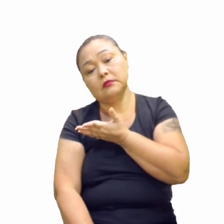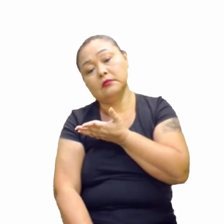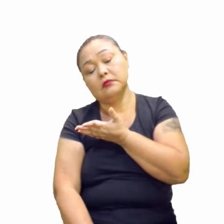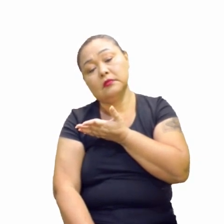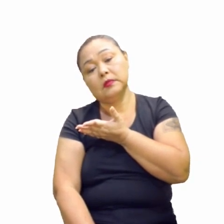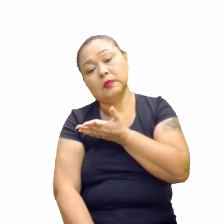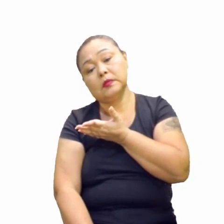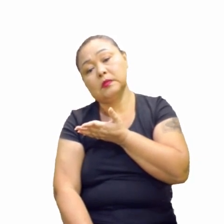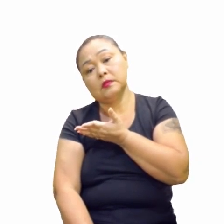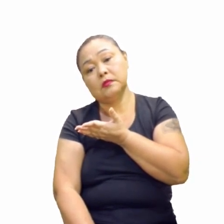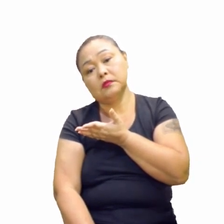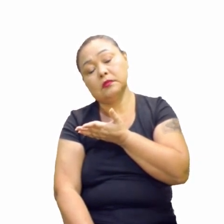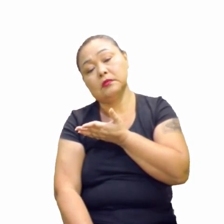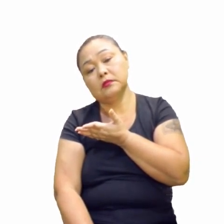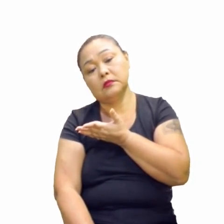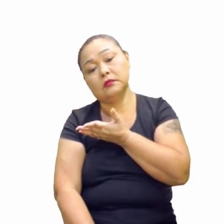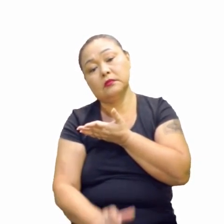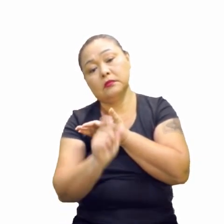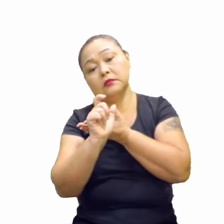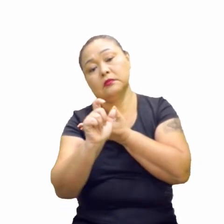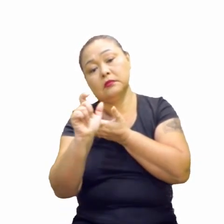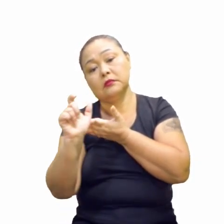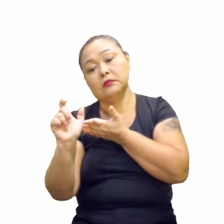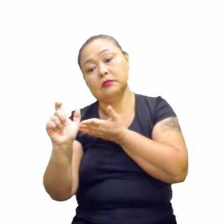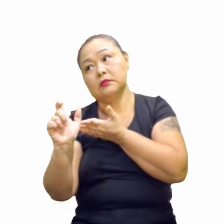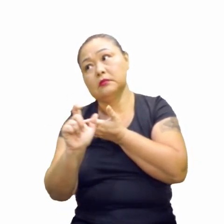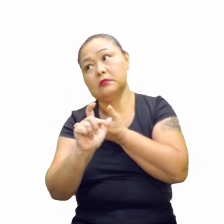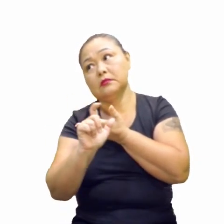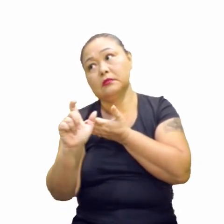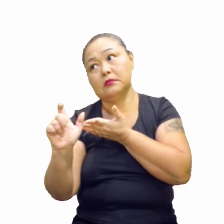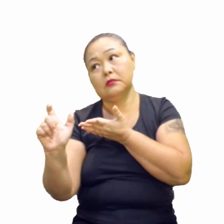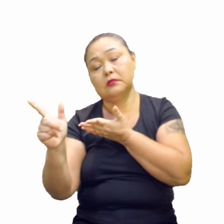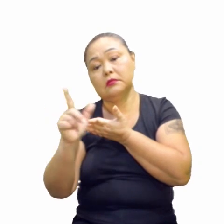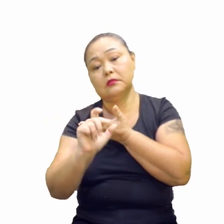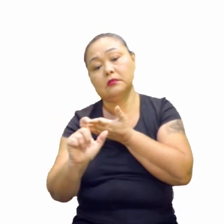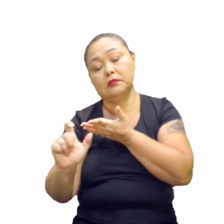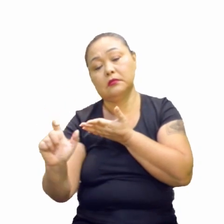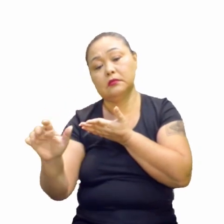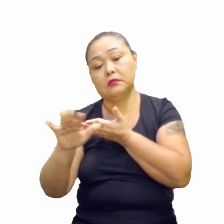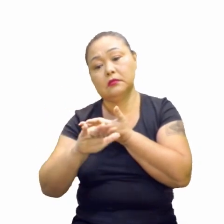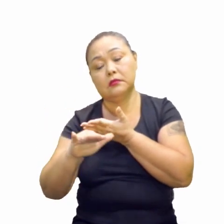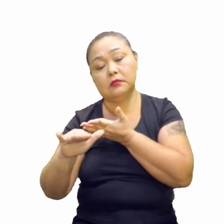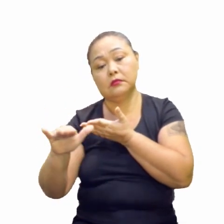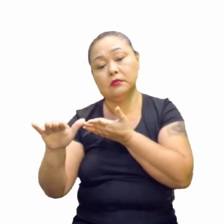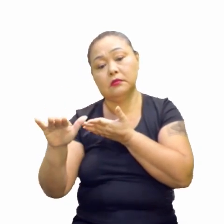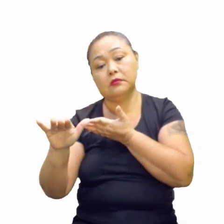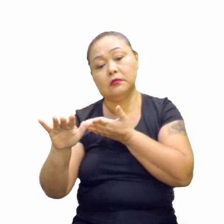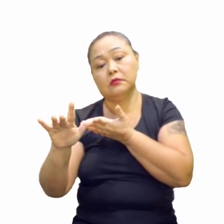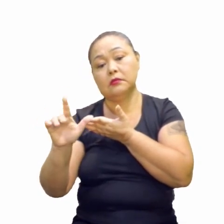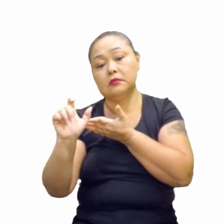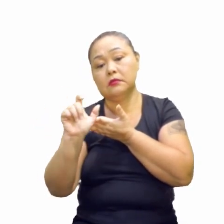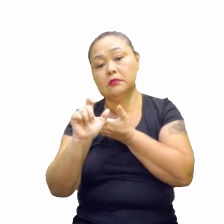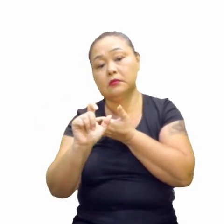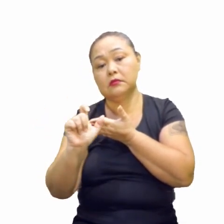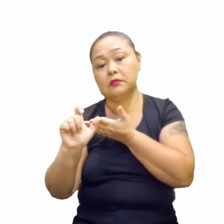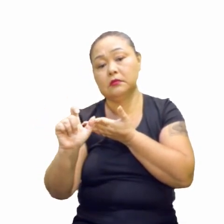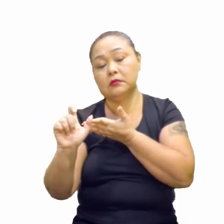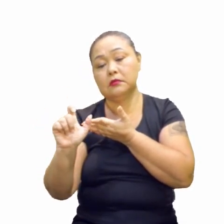A classificação do garoto não começou. A classificação do